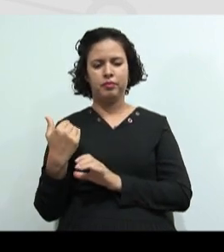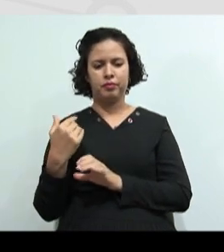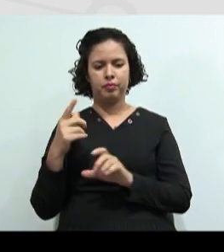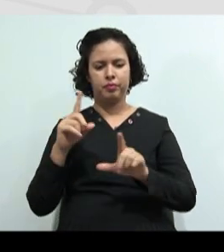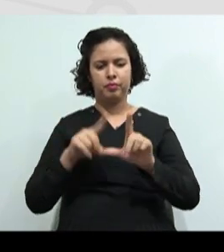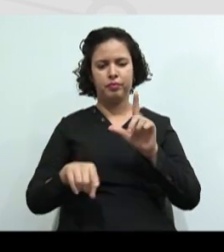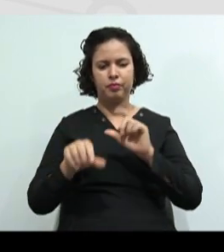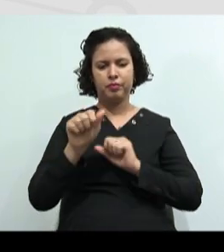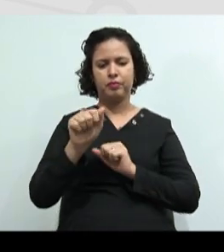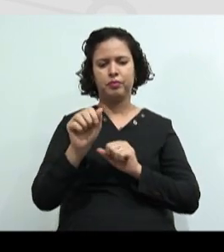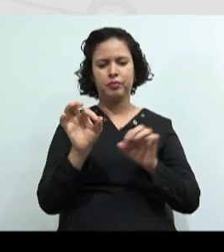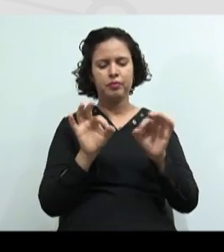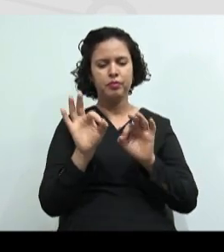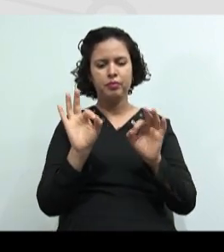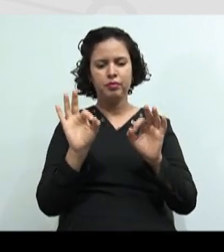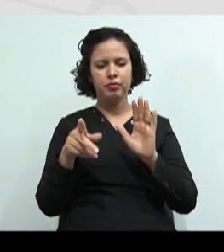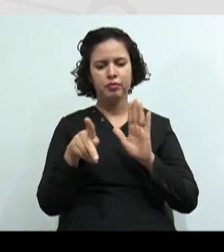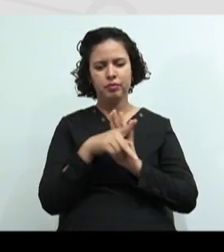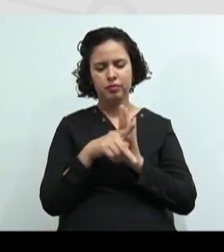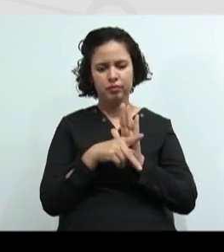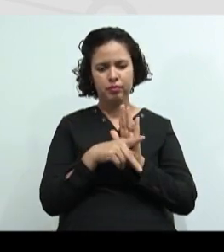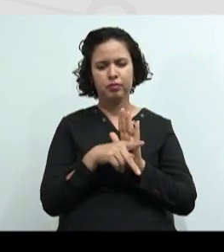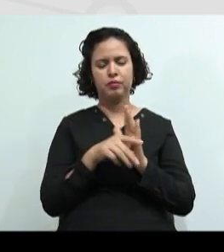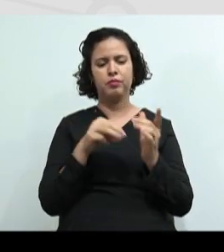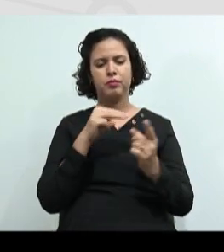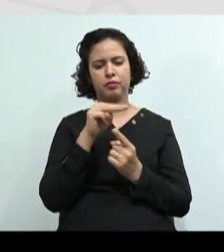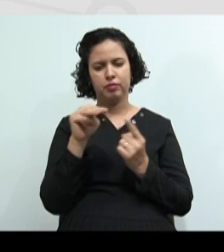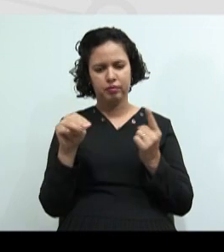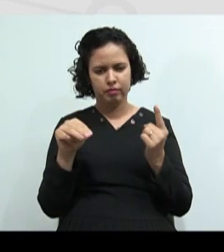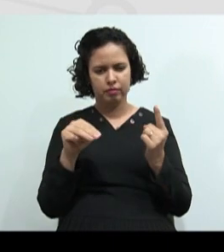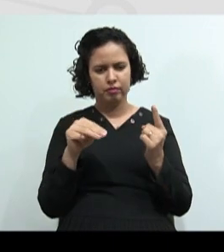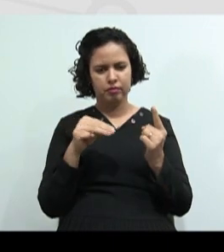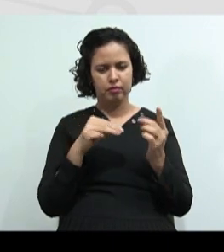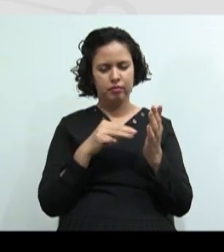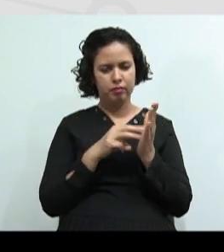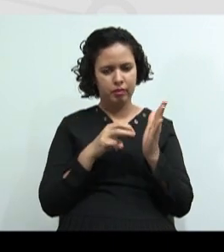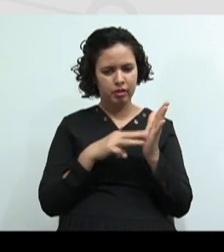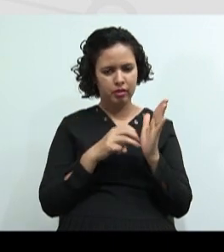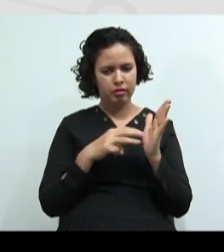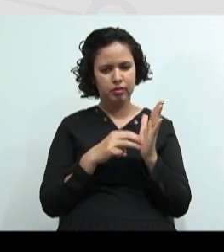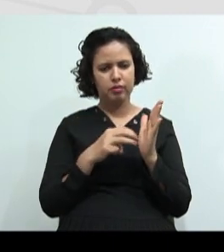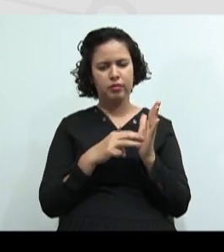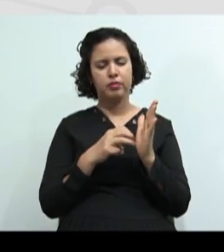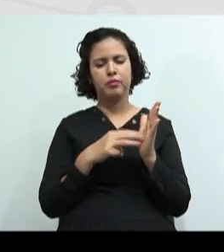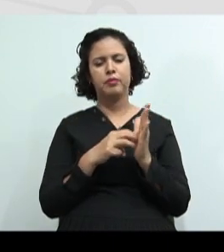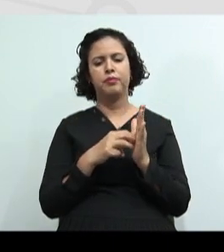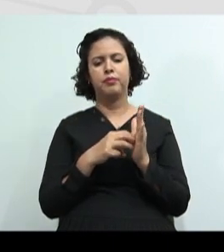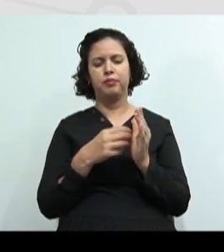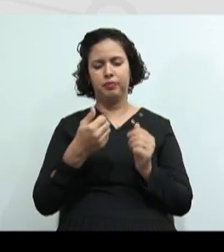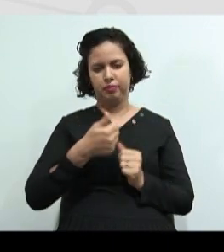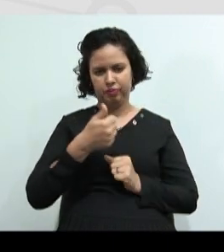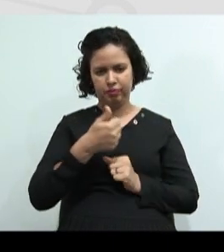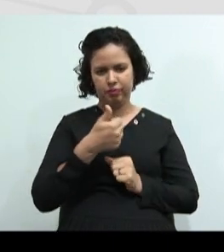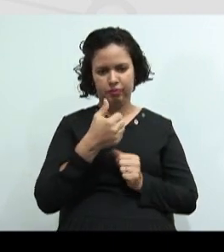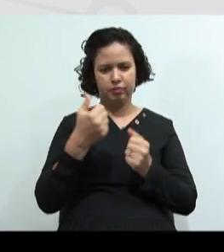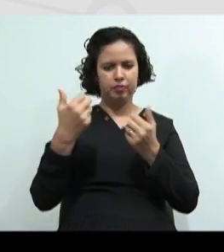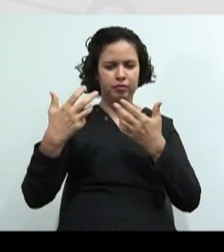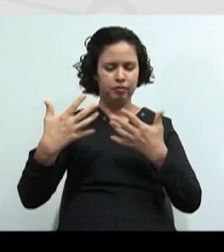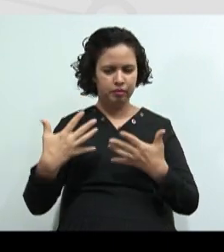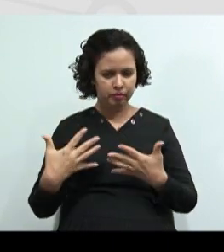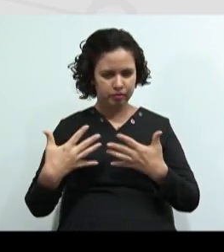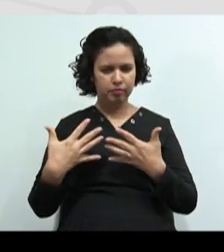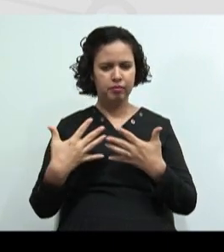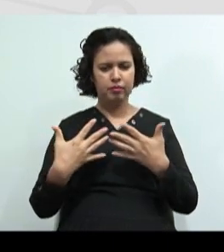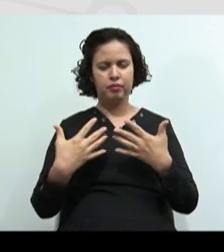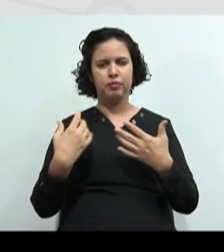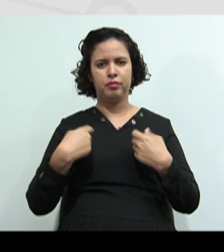A. Estabelecimento de padrões, isso mesmo, tá? Foi uma das primeiras que nós falamos, tá? Todo controle organizacional precisa